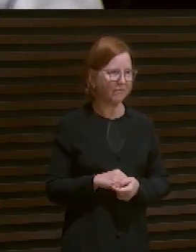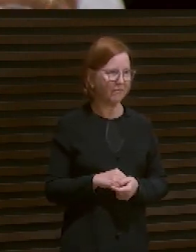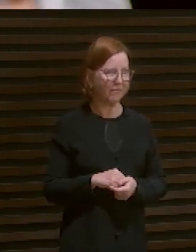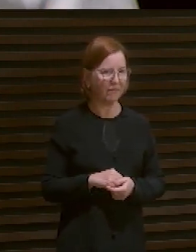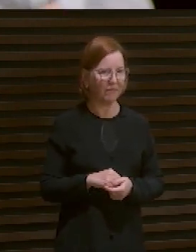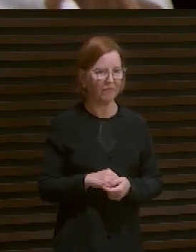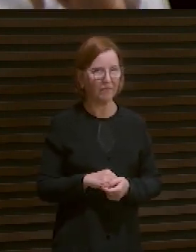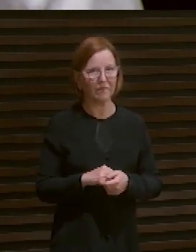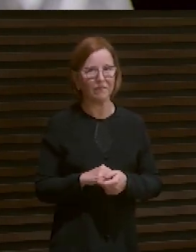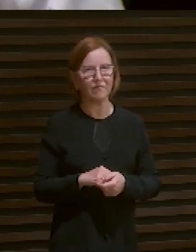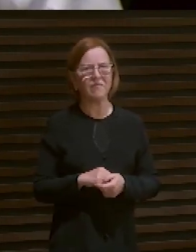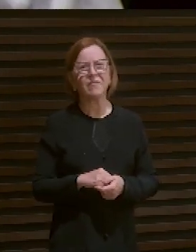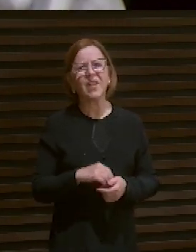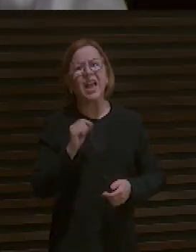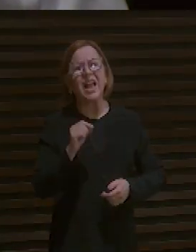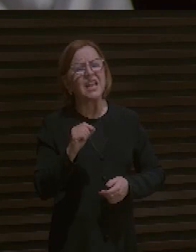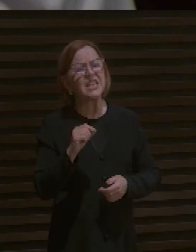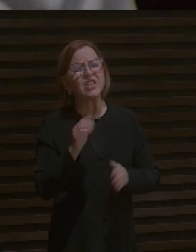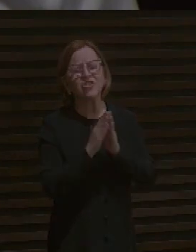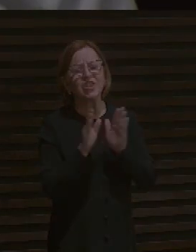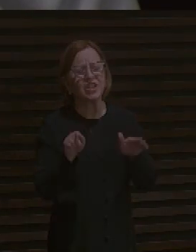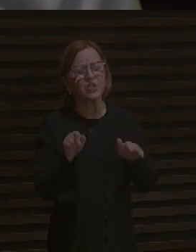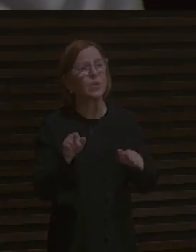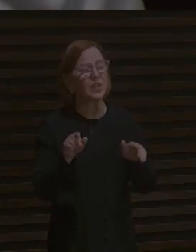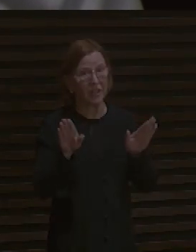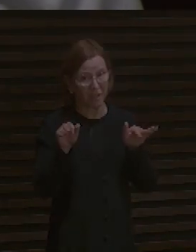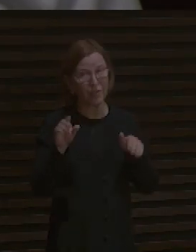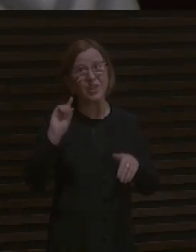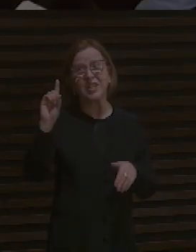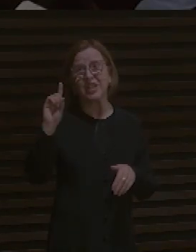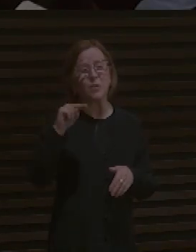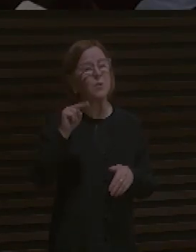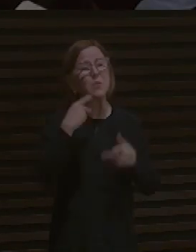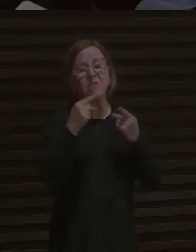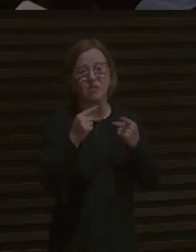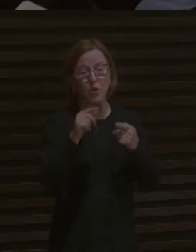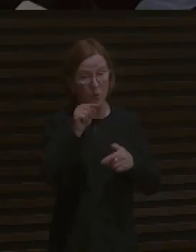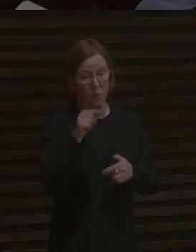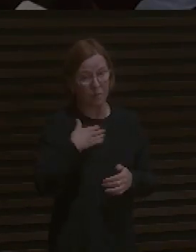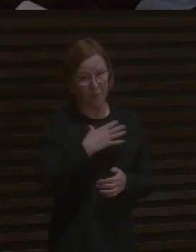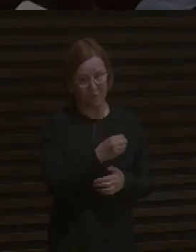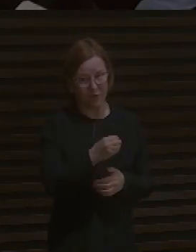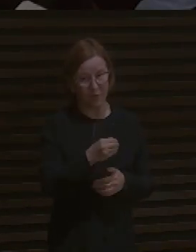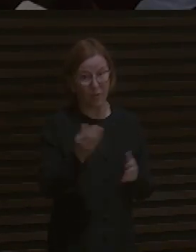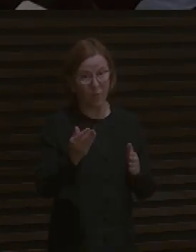Pois a qual dos anjos disse jamais, tu és meu filho, hoje te